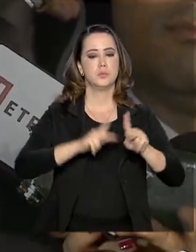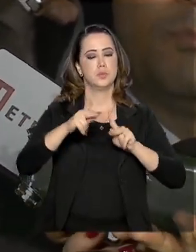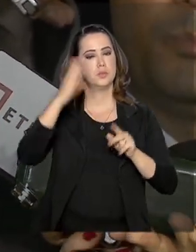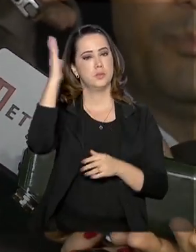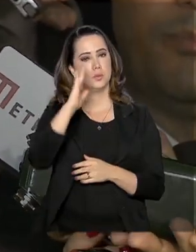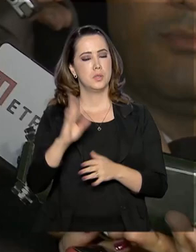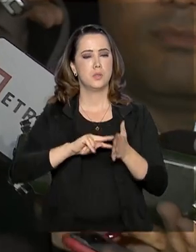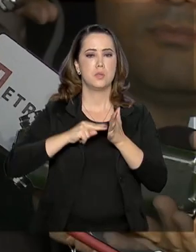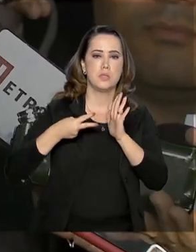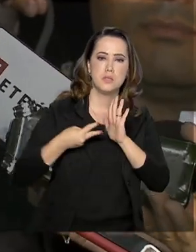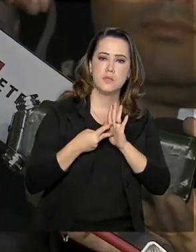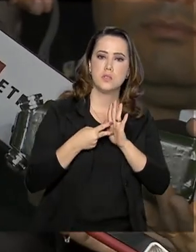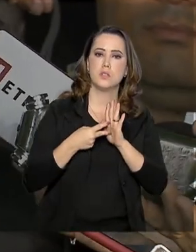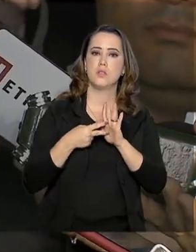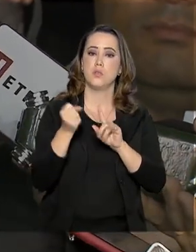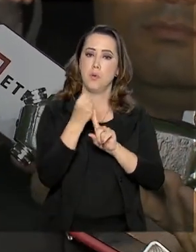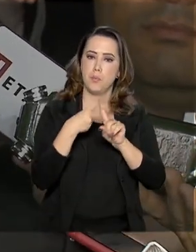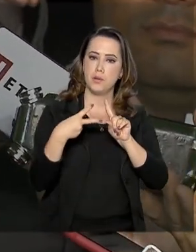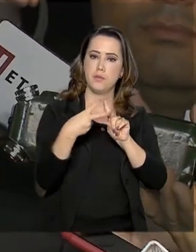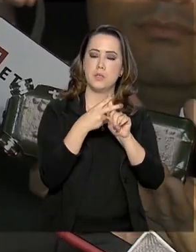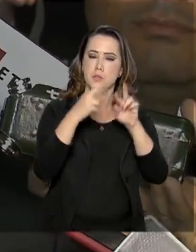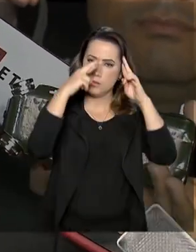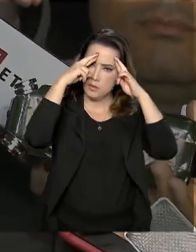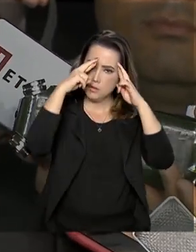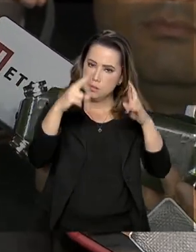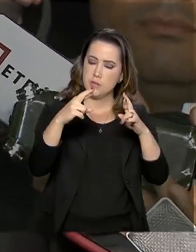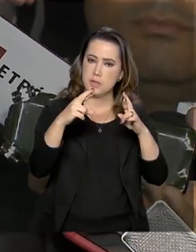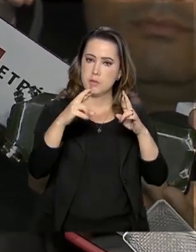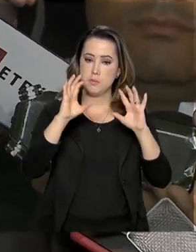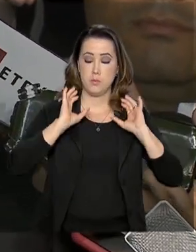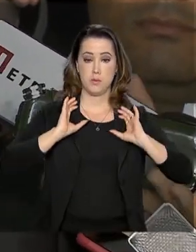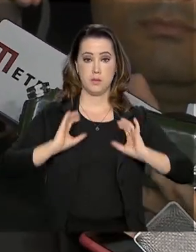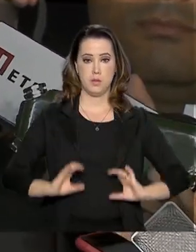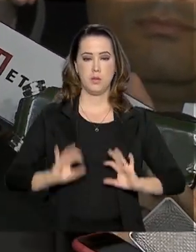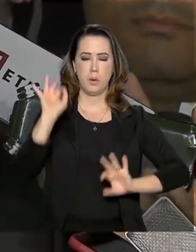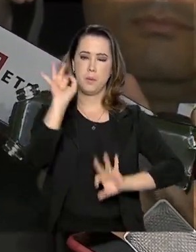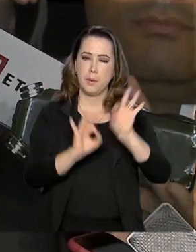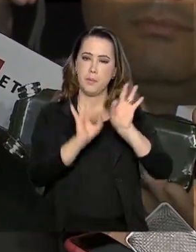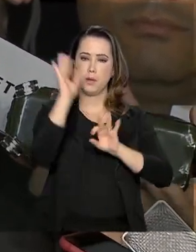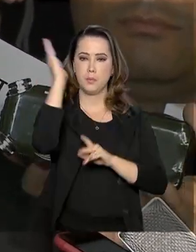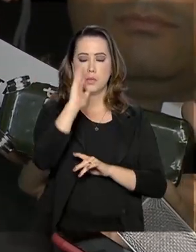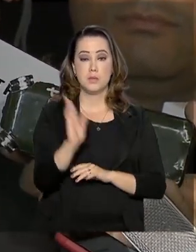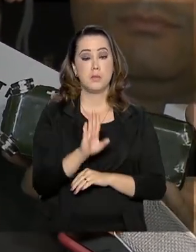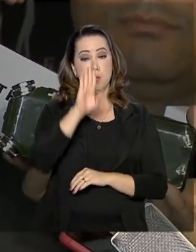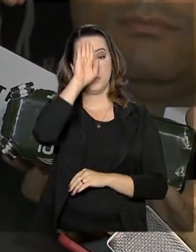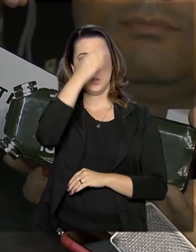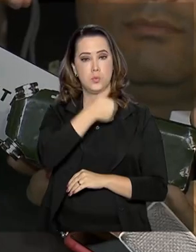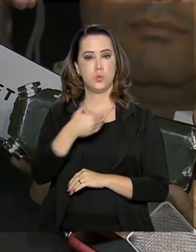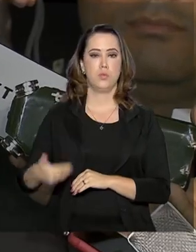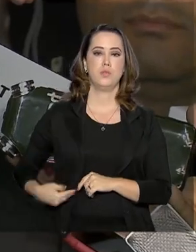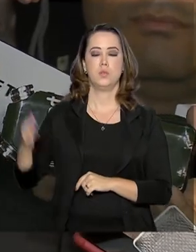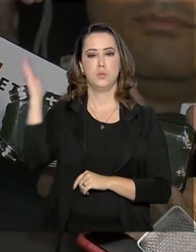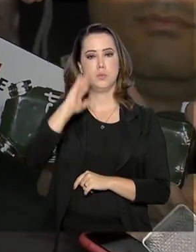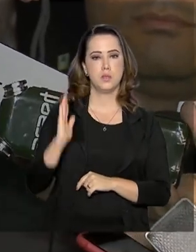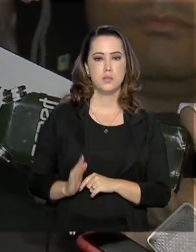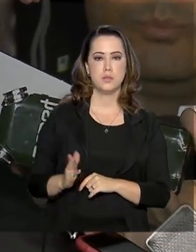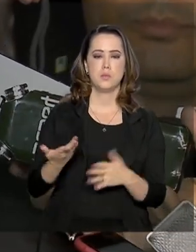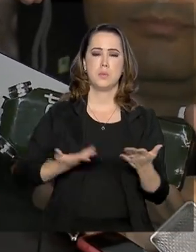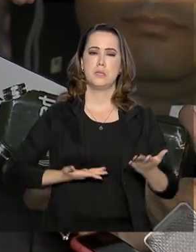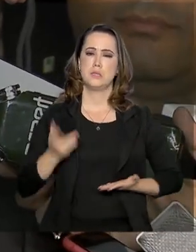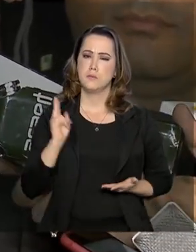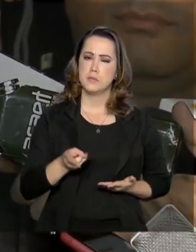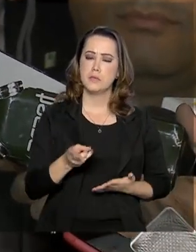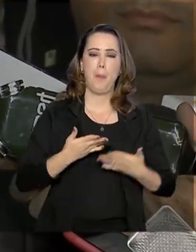brasileira, ou seja, uma previdência que respeita a cidadania e que prepara o Brasil e principalmente o governo brasileiro para servir cada